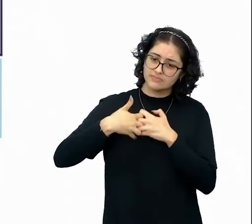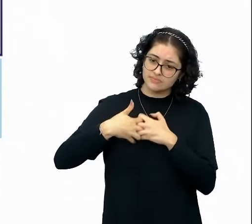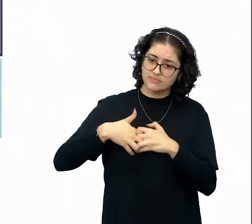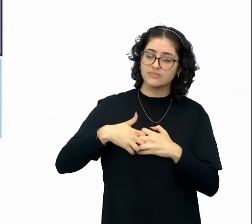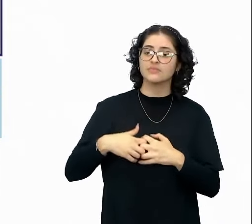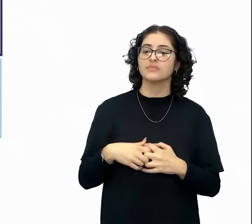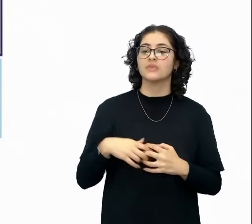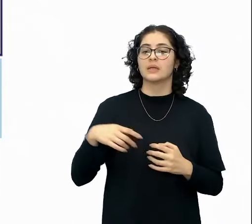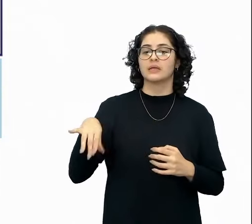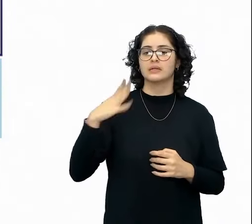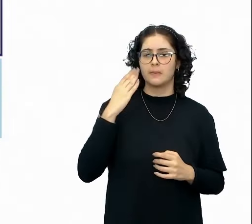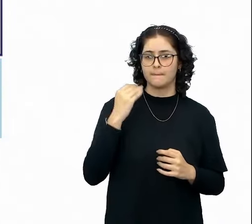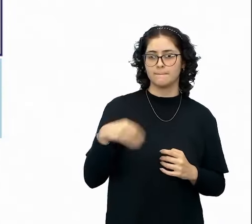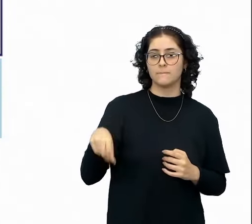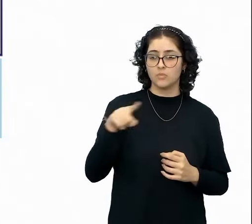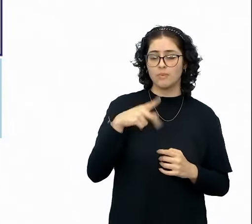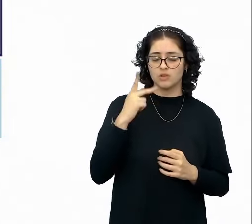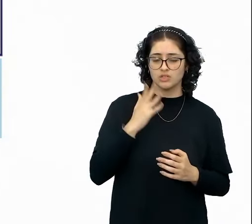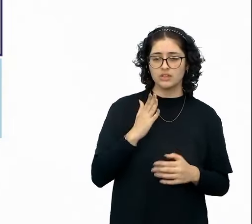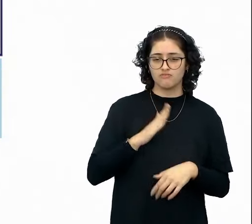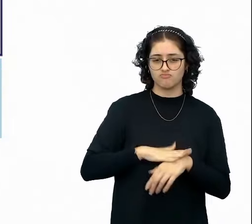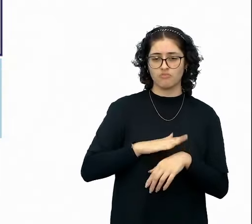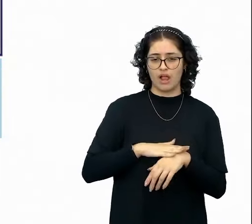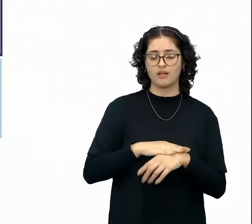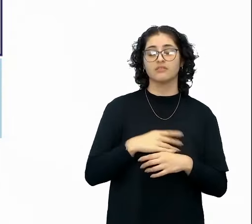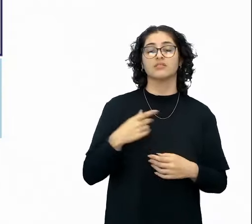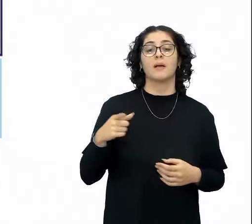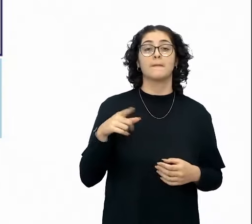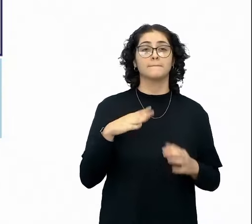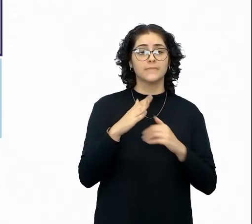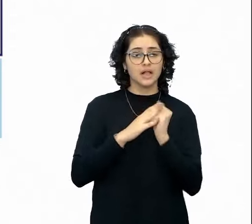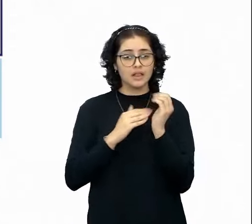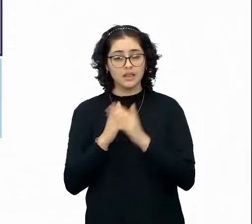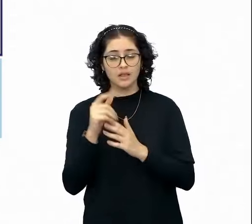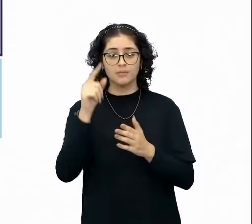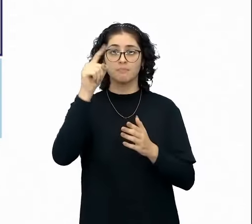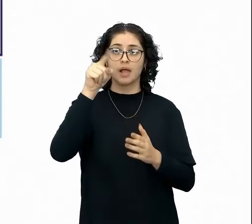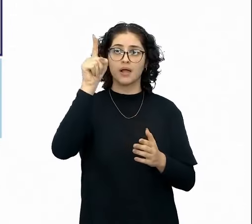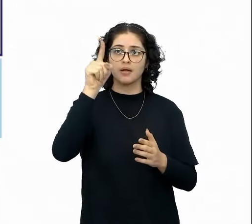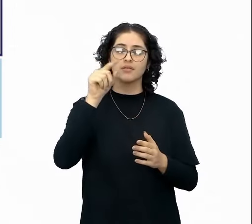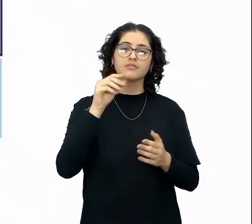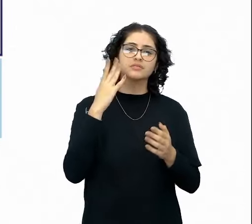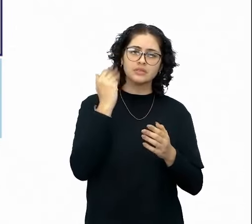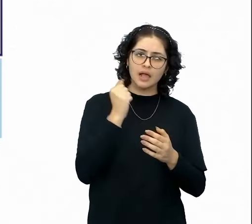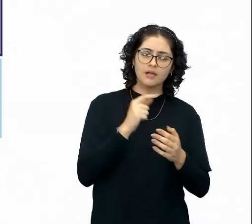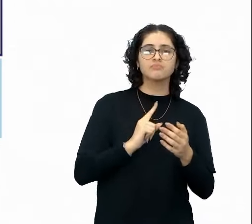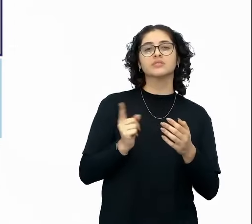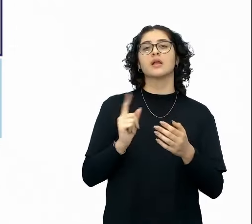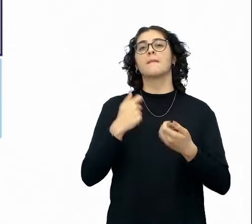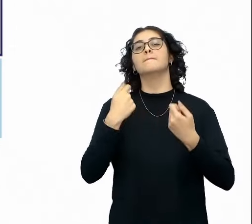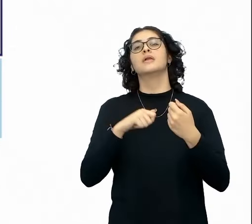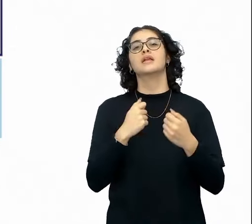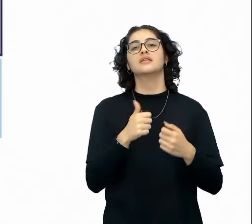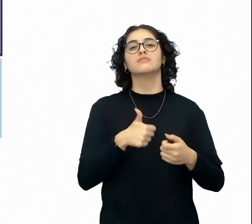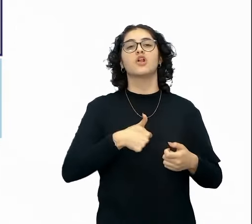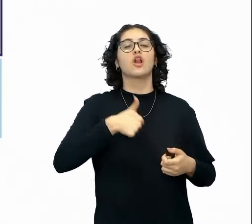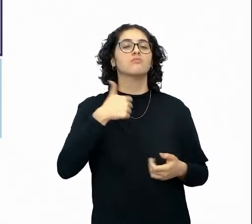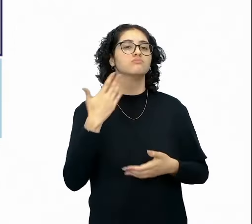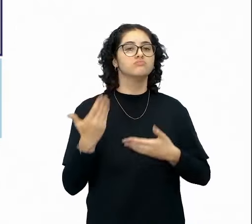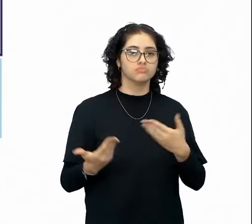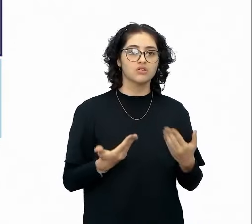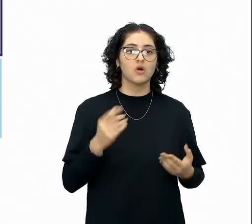que muitos já o fazem. Pegou a habilidade, vai elencando o que o meu aluno precisa, já